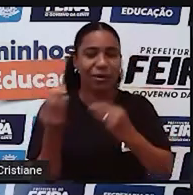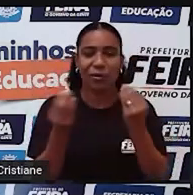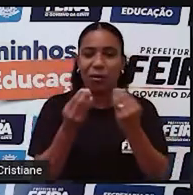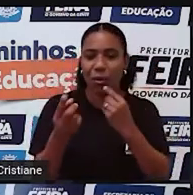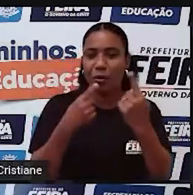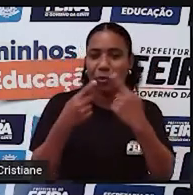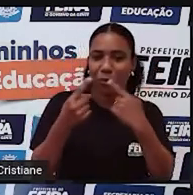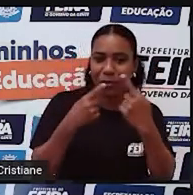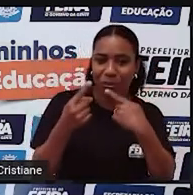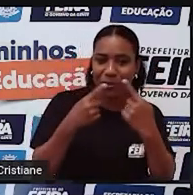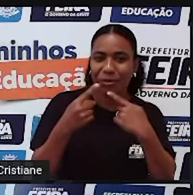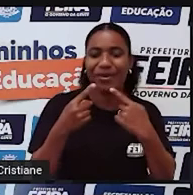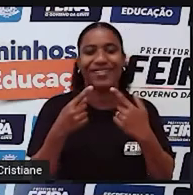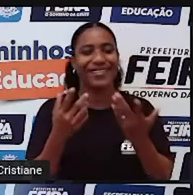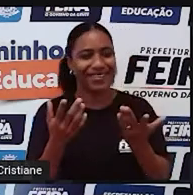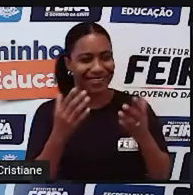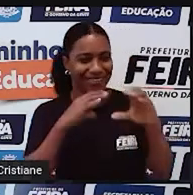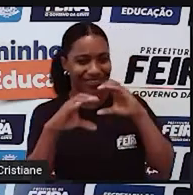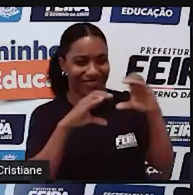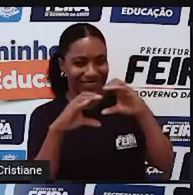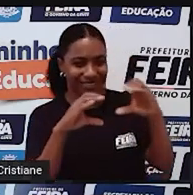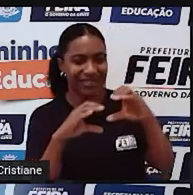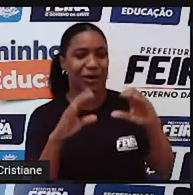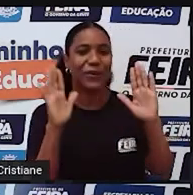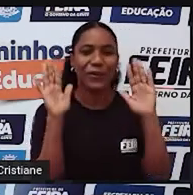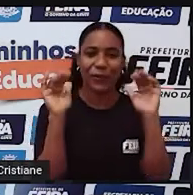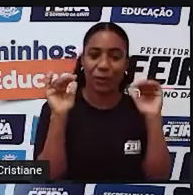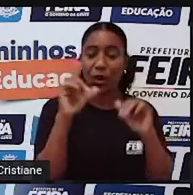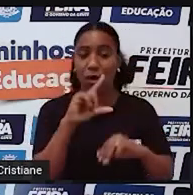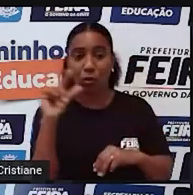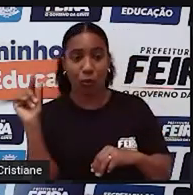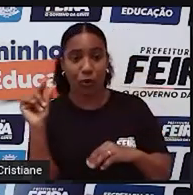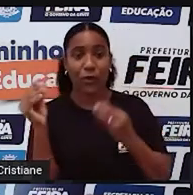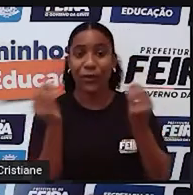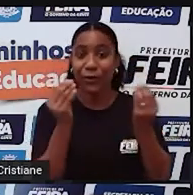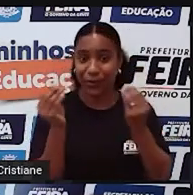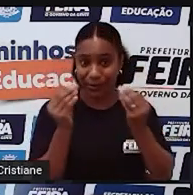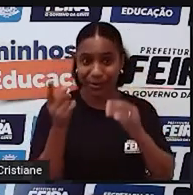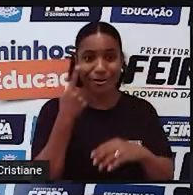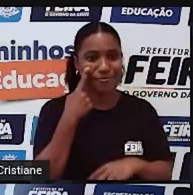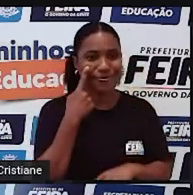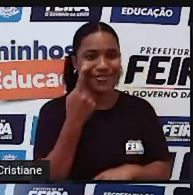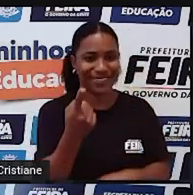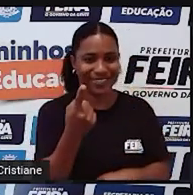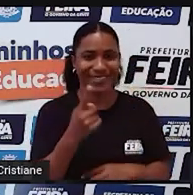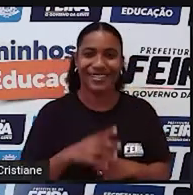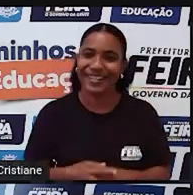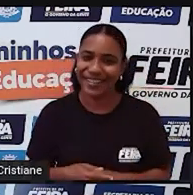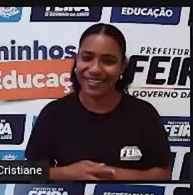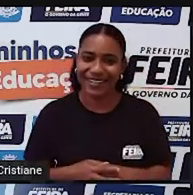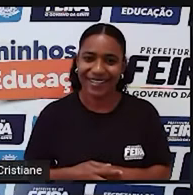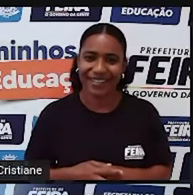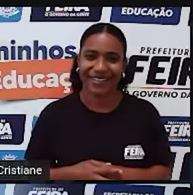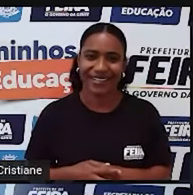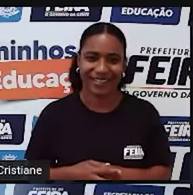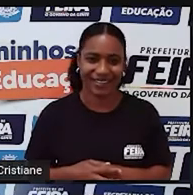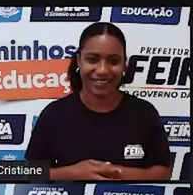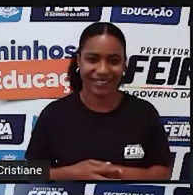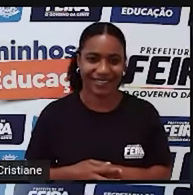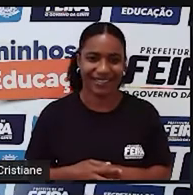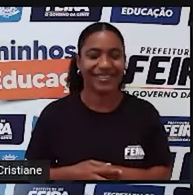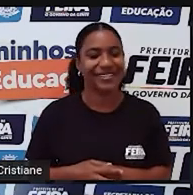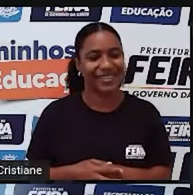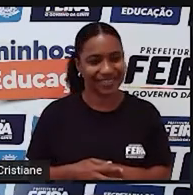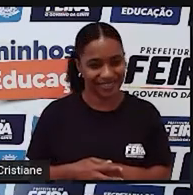expressões de saudação e despedida a partir dessa brincadeira. E o que é que nós vamos fazer? Olha aqui o comando. Hit the